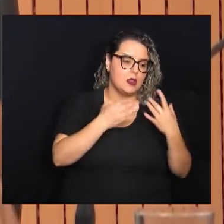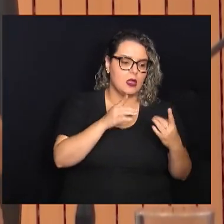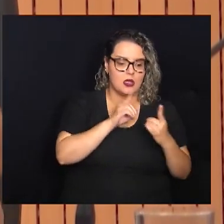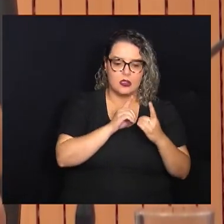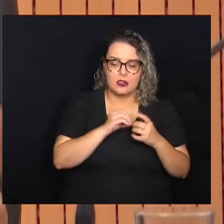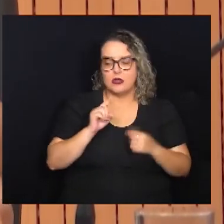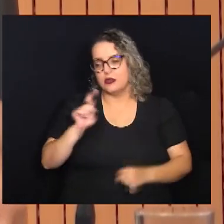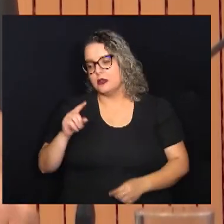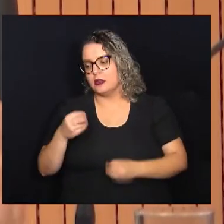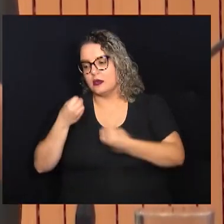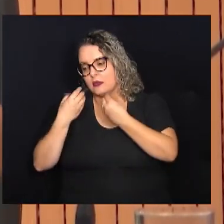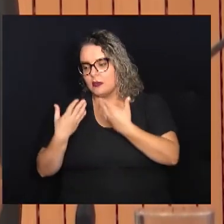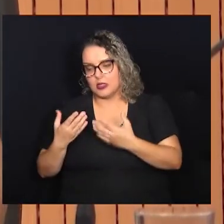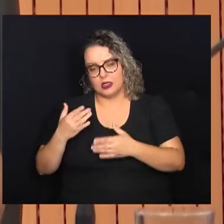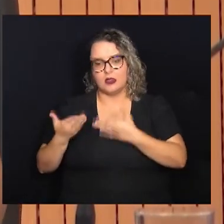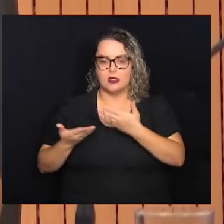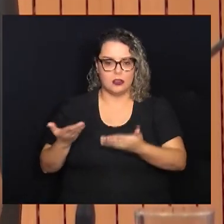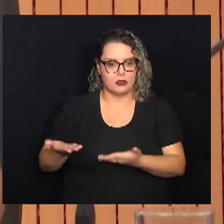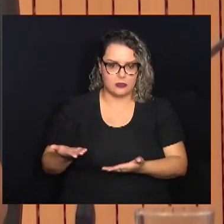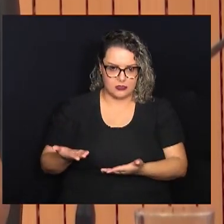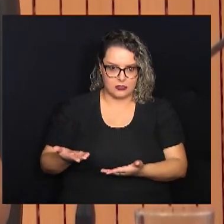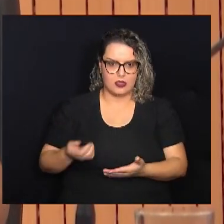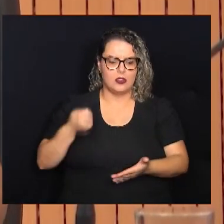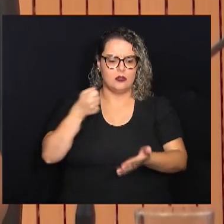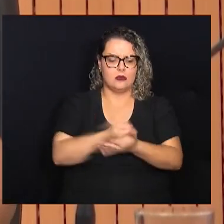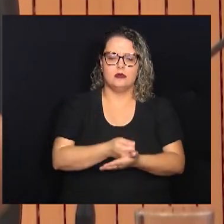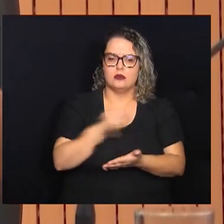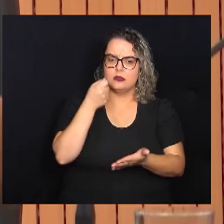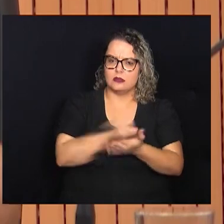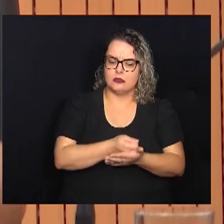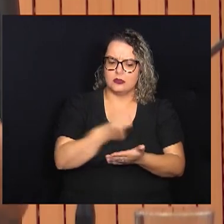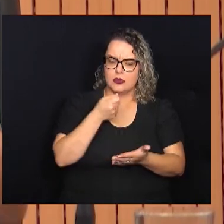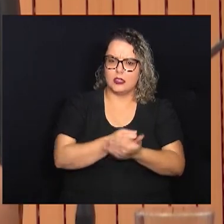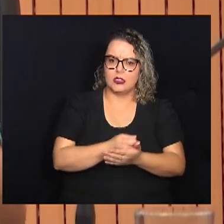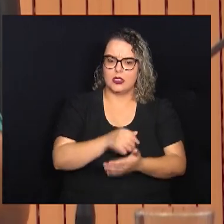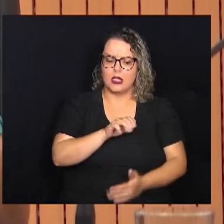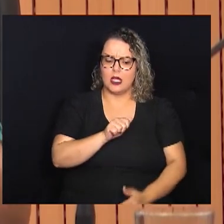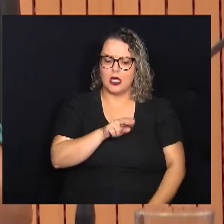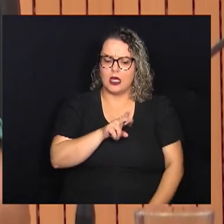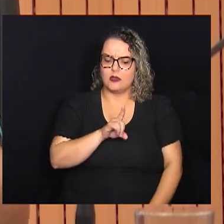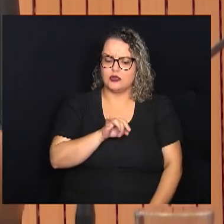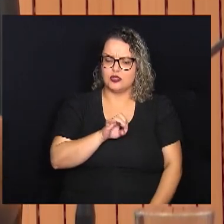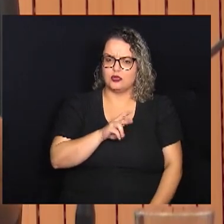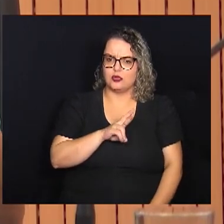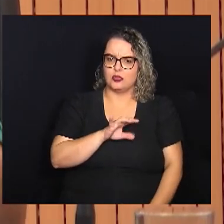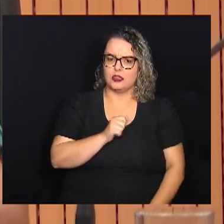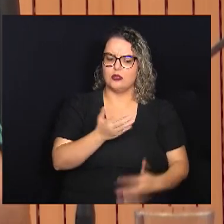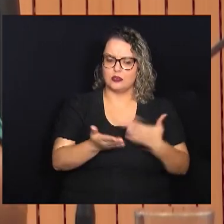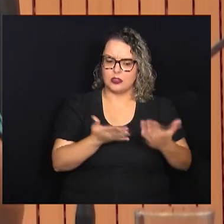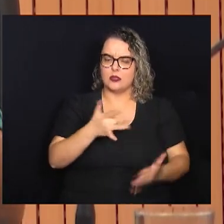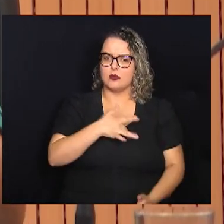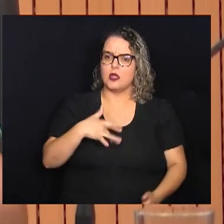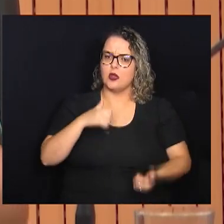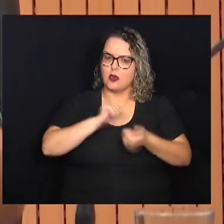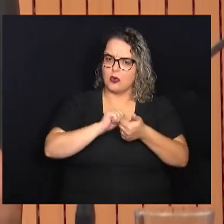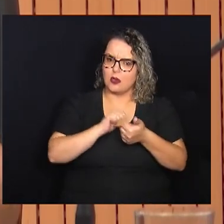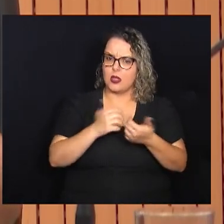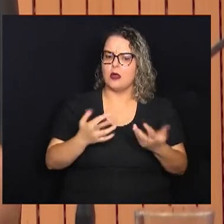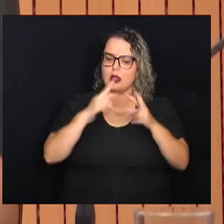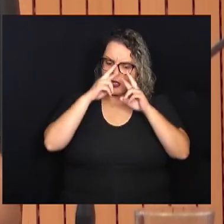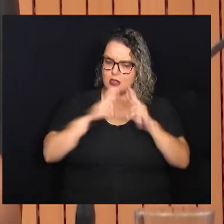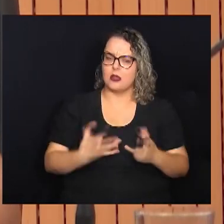fato na contrapartida do governo, bater firme na questão da auditoria e na questão do direito de tratamento à saúde com qualidade,